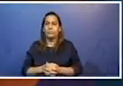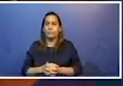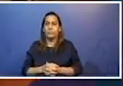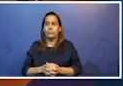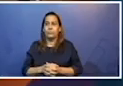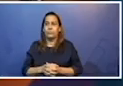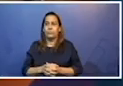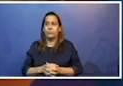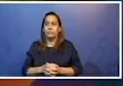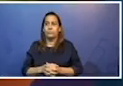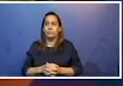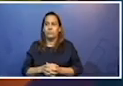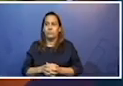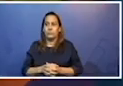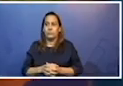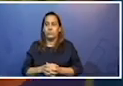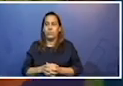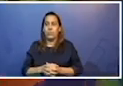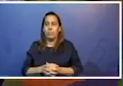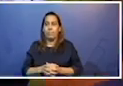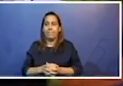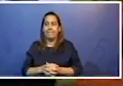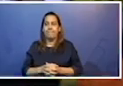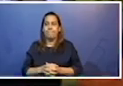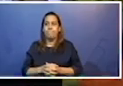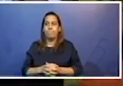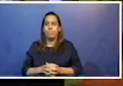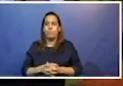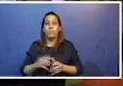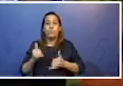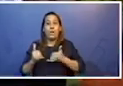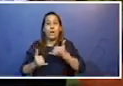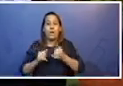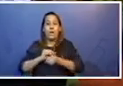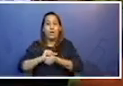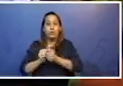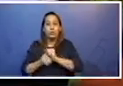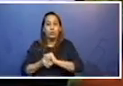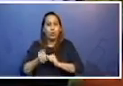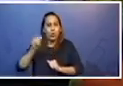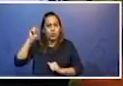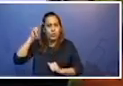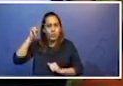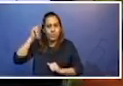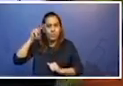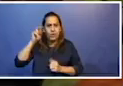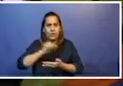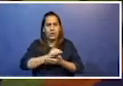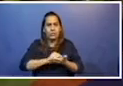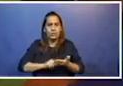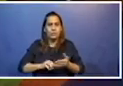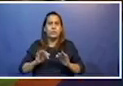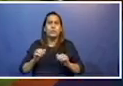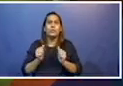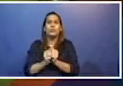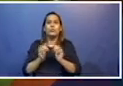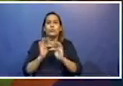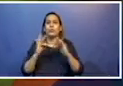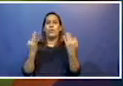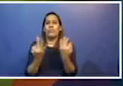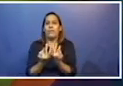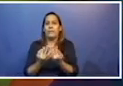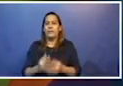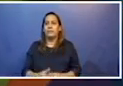das imagens anterior e vai brincar de jogo da memória com toda a família, tá? Essa aqui é uma atividade para fazer com a